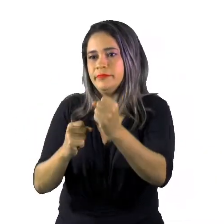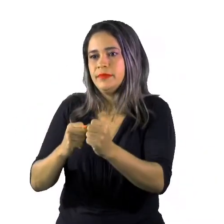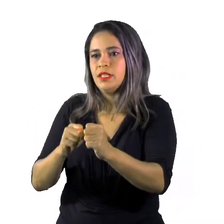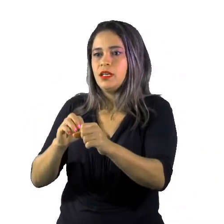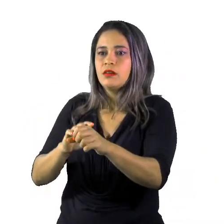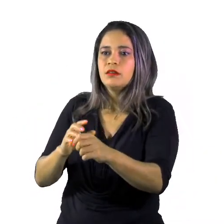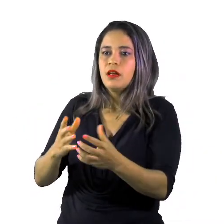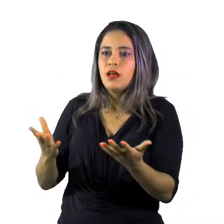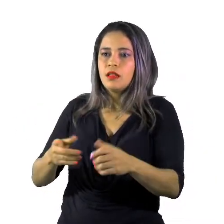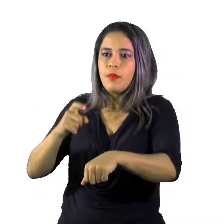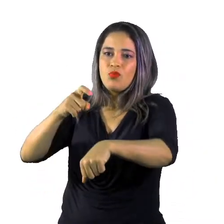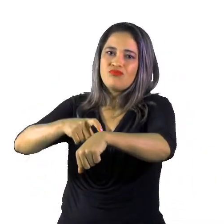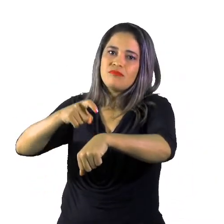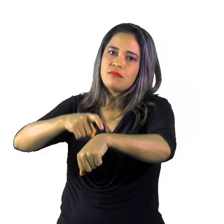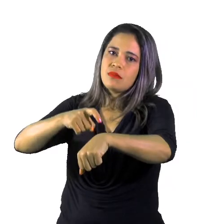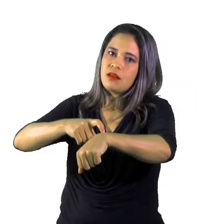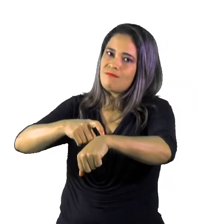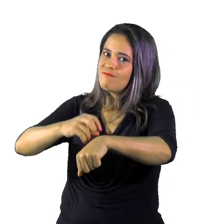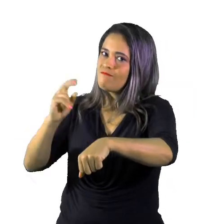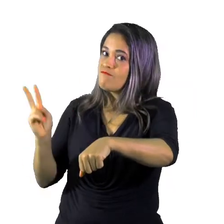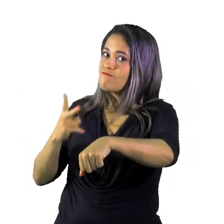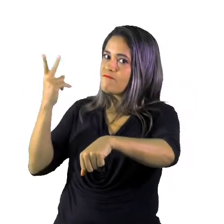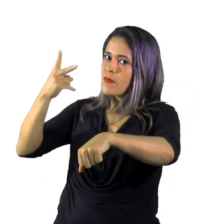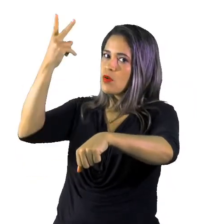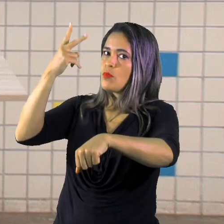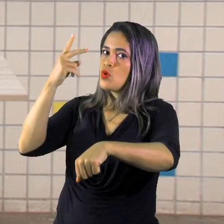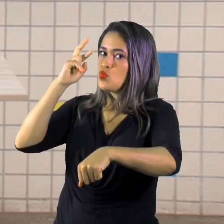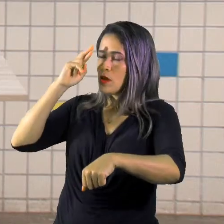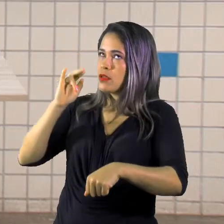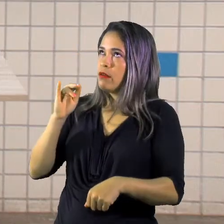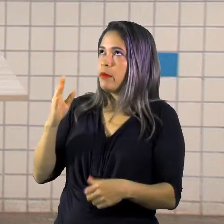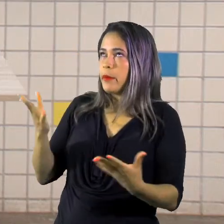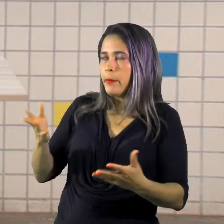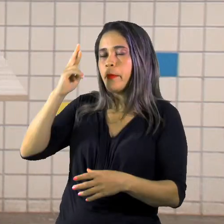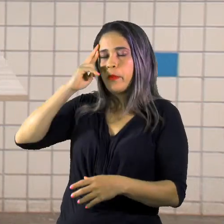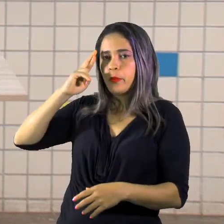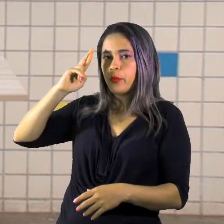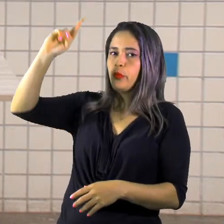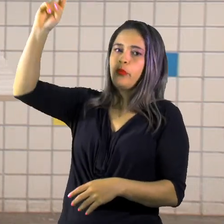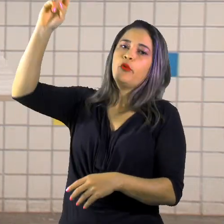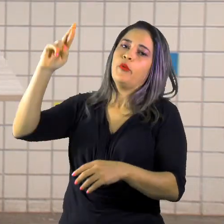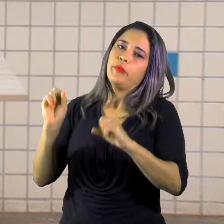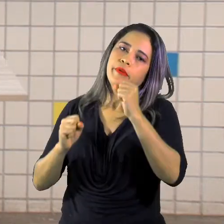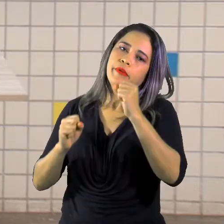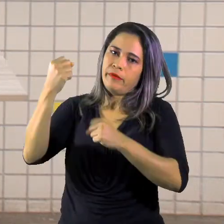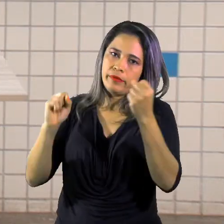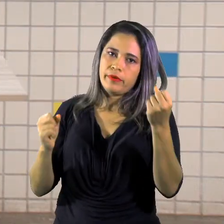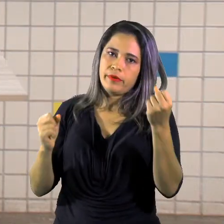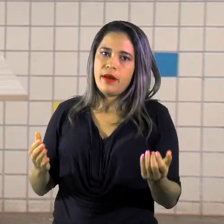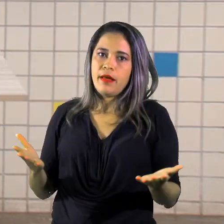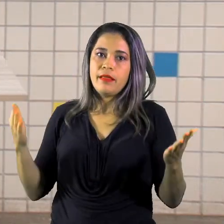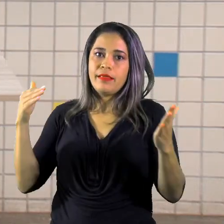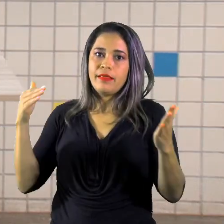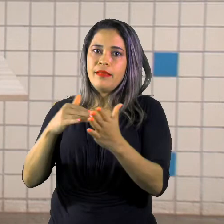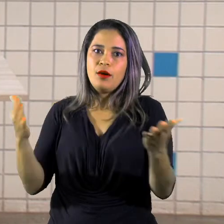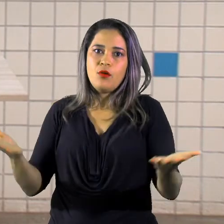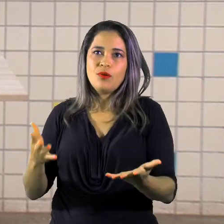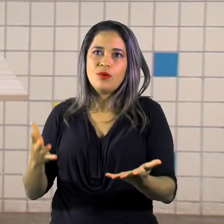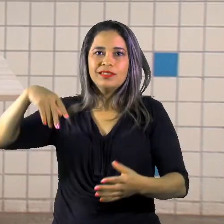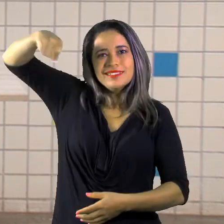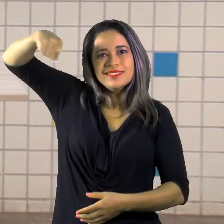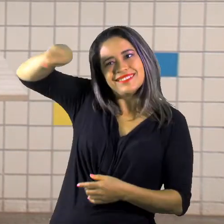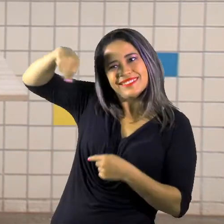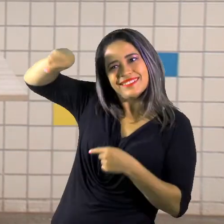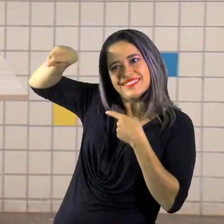algo muito valioso, inclusive para o dono da fábrica, tá? Até hoje nós seguimos a sirene na escola de